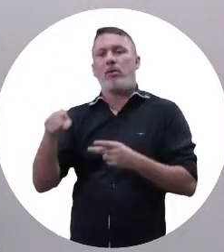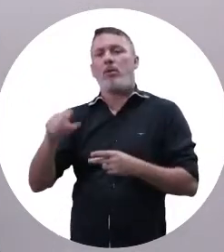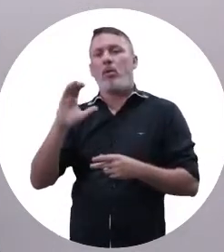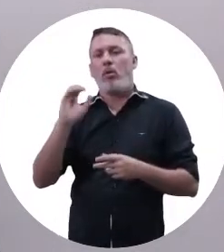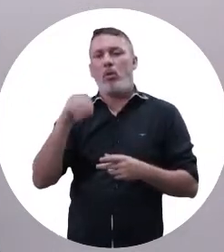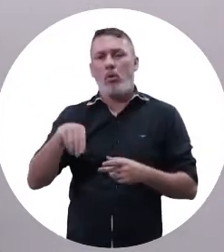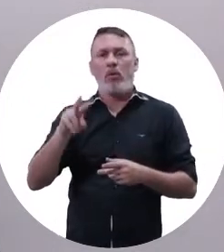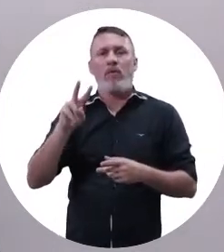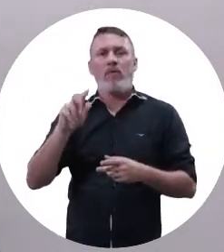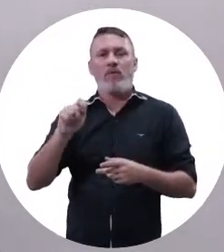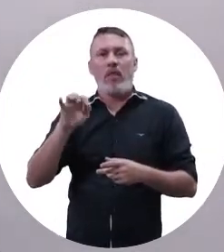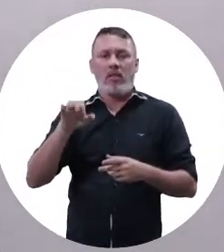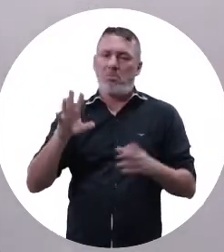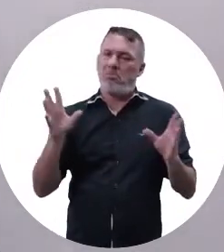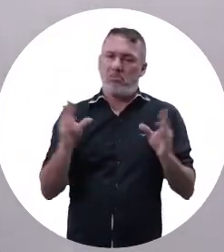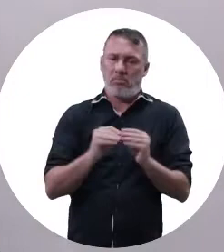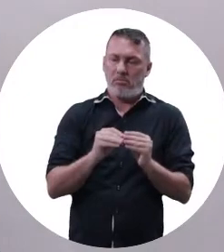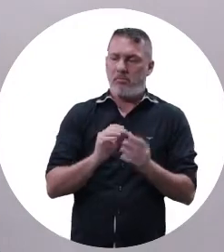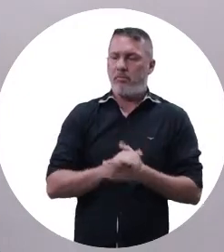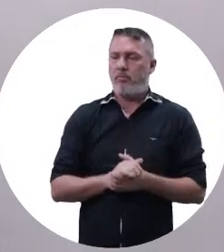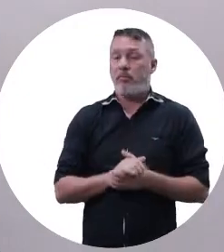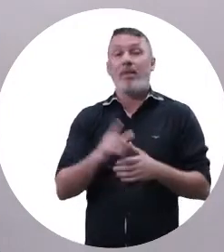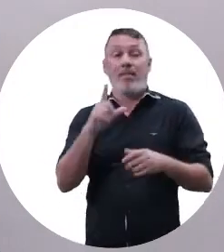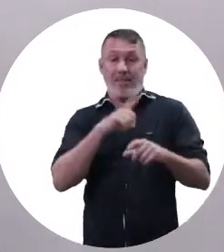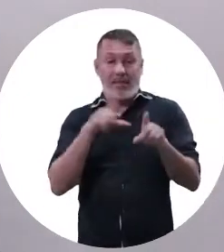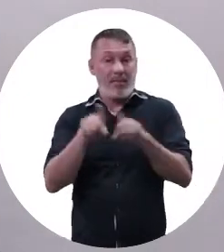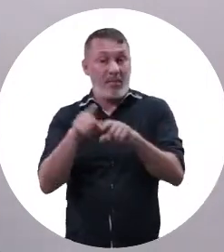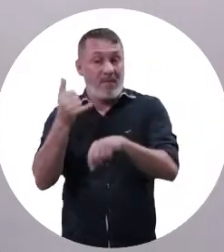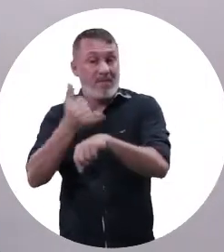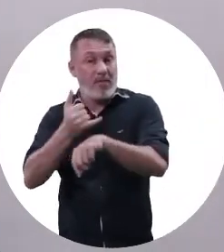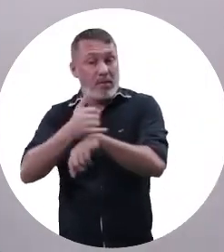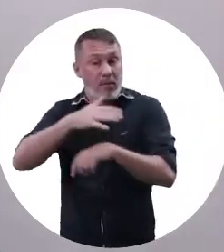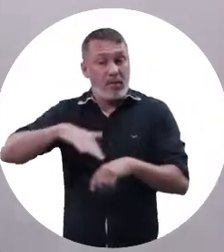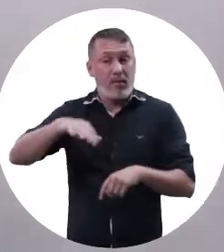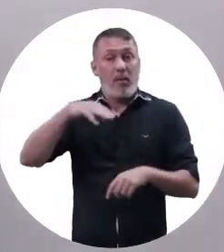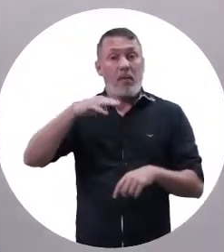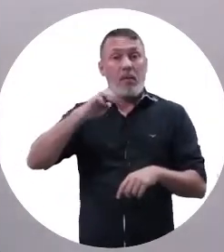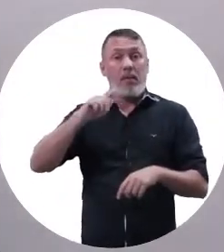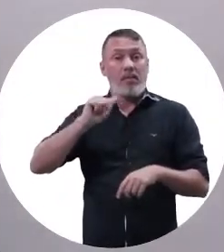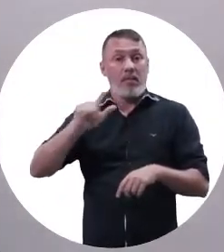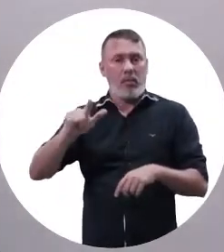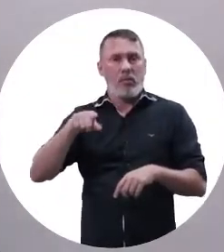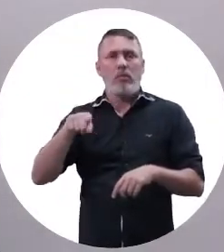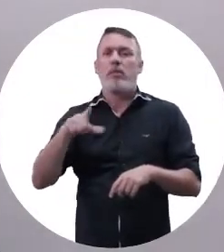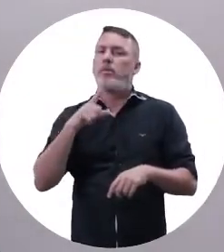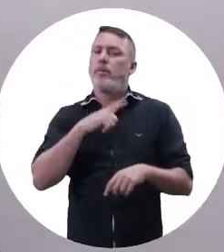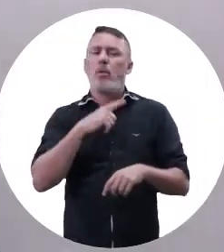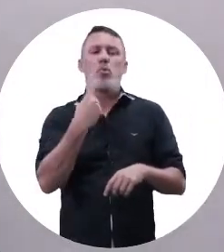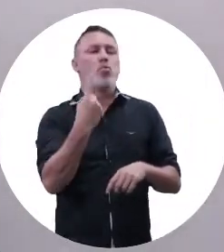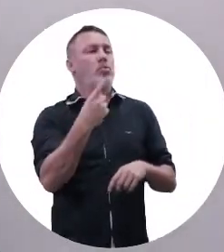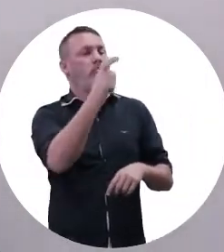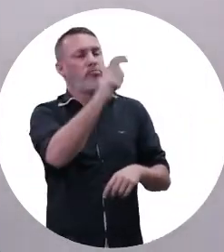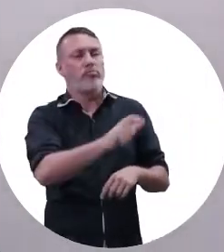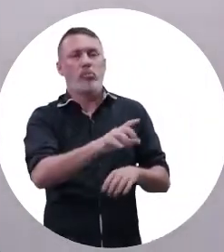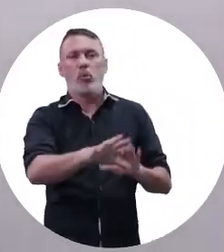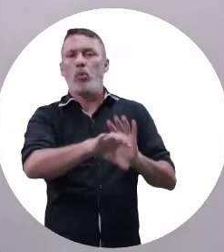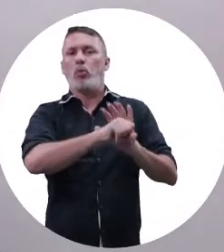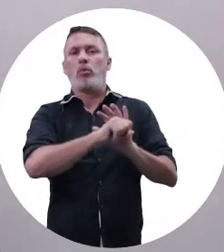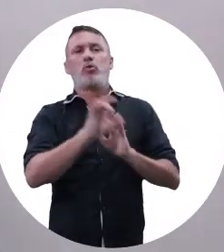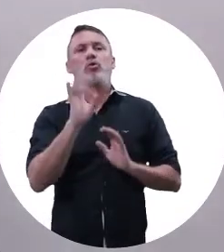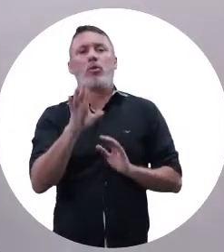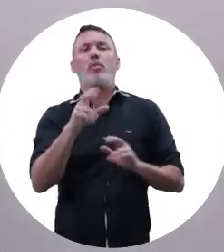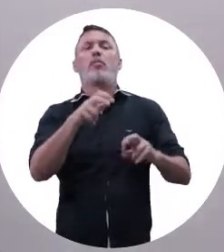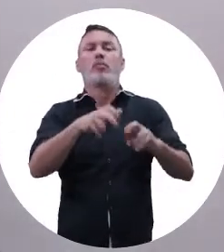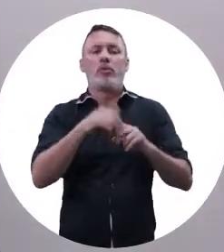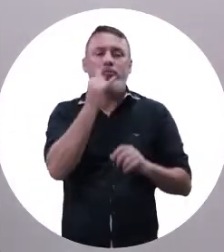covalente. Ok? Entre metais, porque só os metais têm capacidade de perder elétrons na sua última camada, e isso